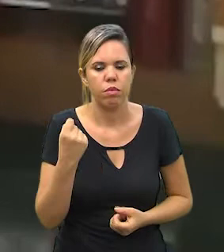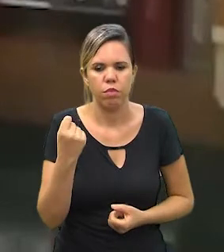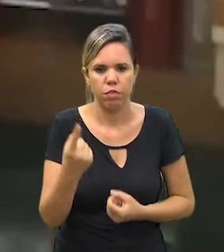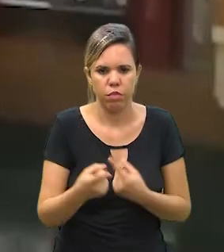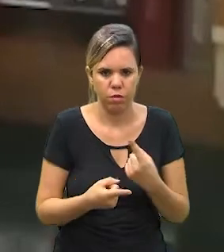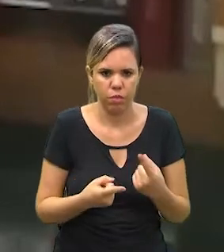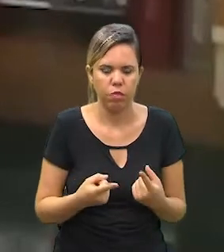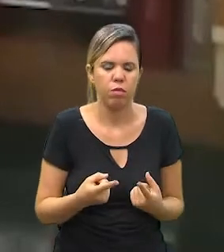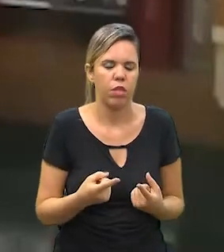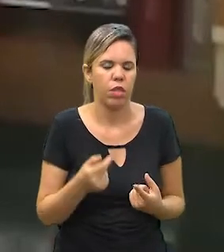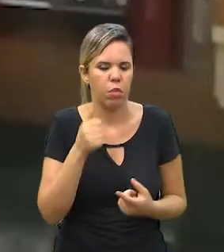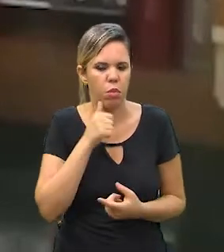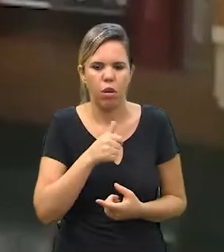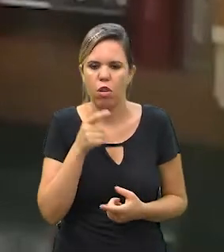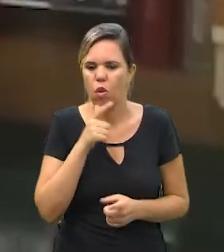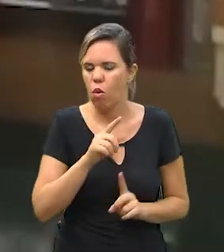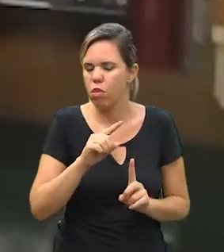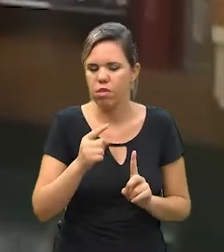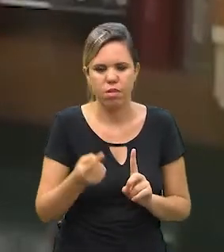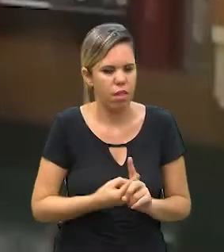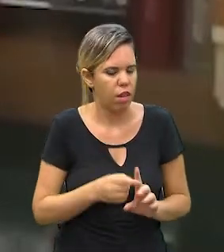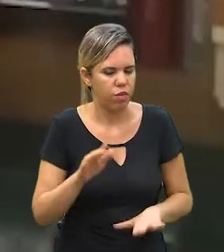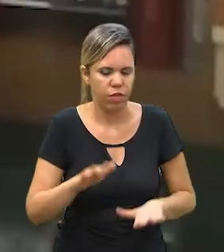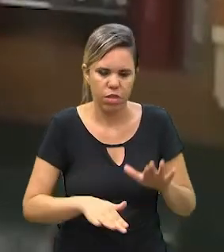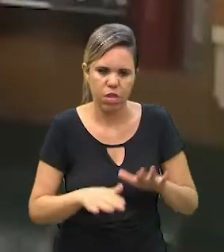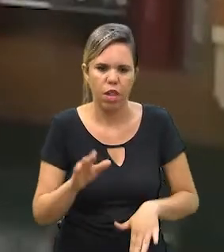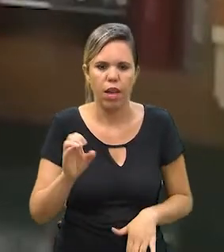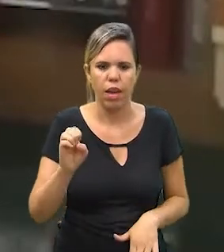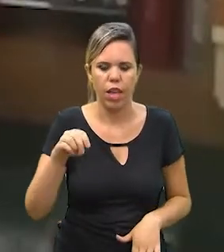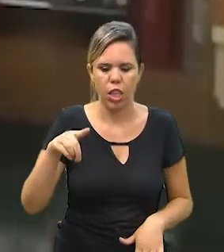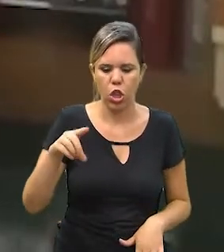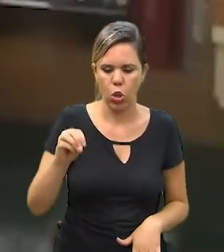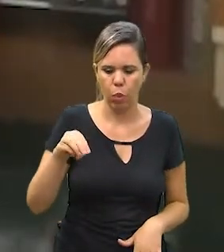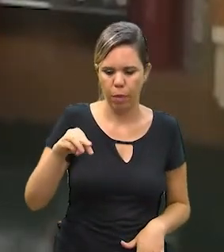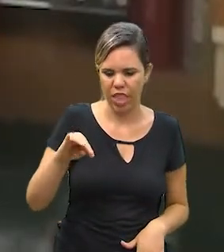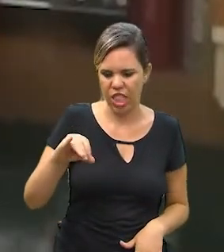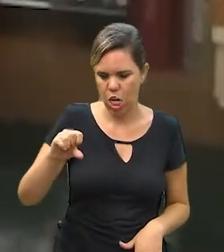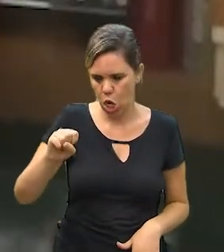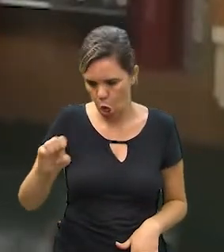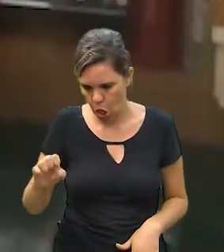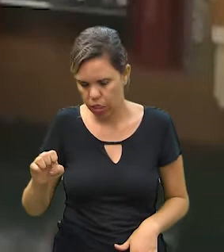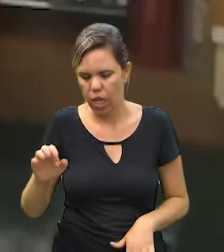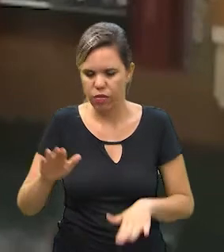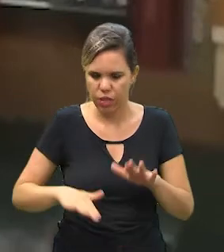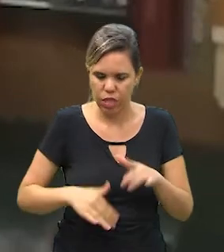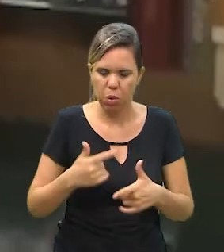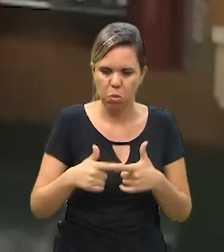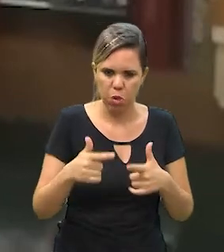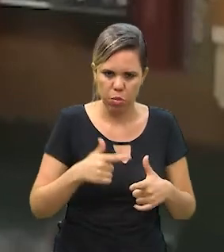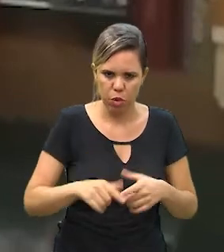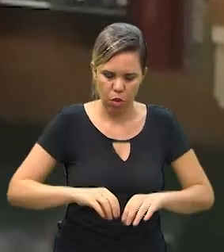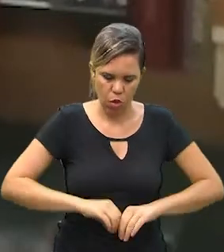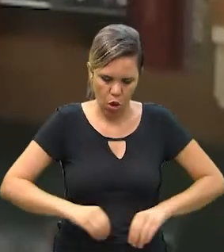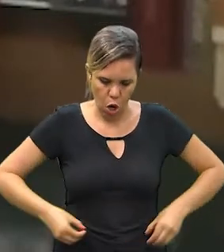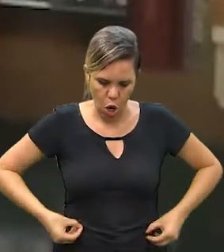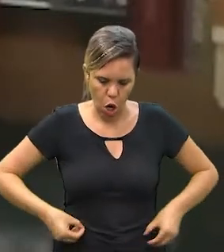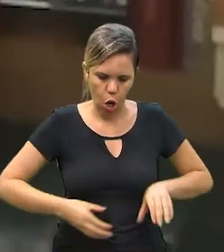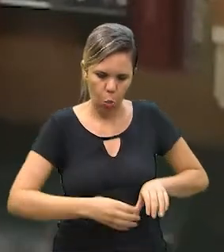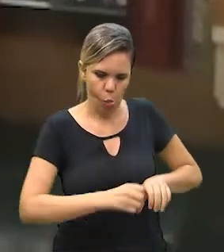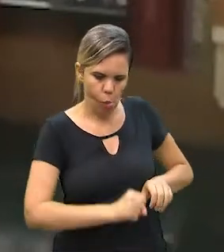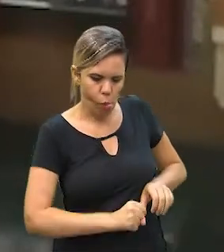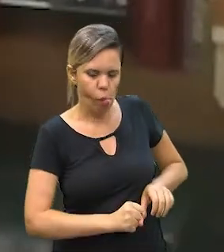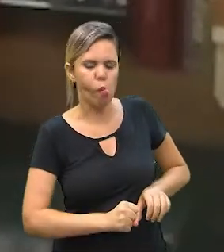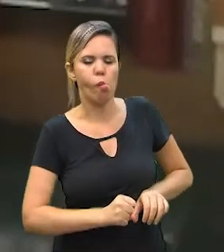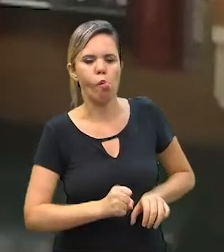de infertilidade. A endometriose pode, por exemplo, acometer as trompas, levando à obstrução das trompas, levando a